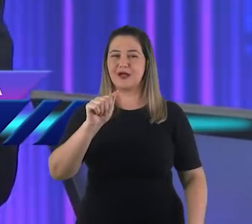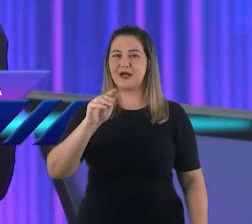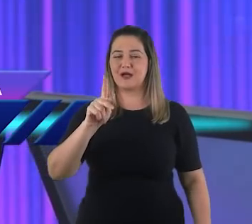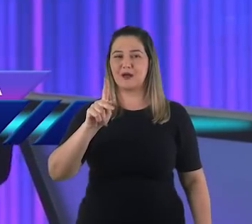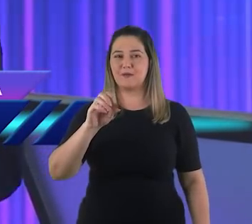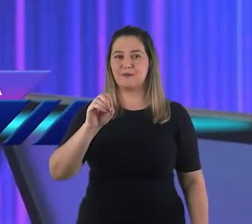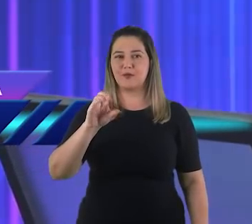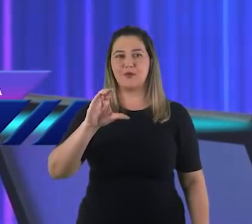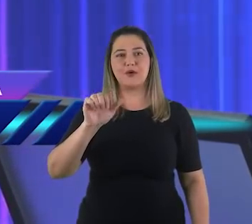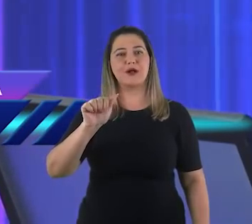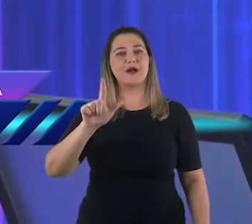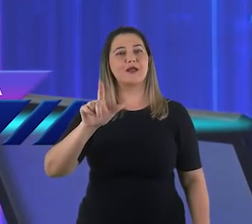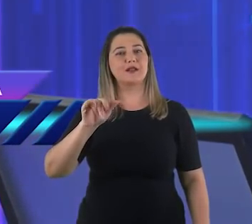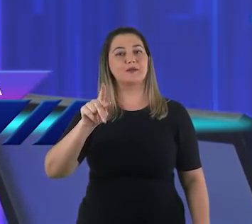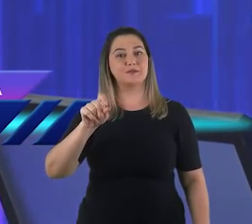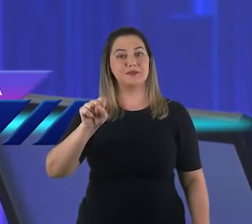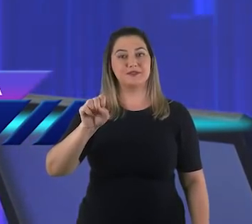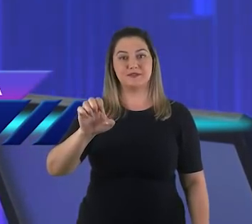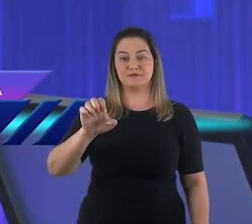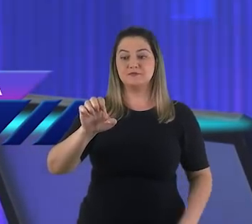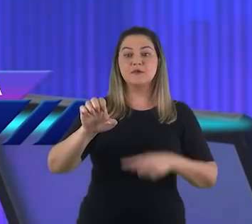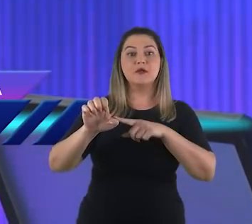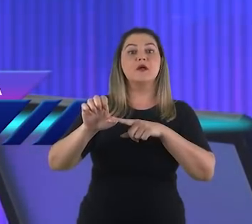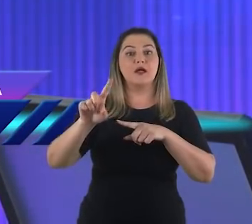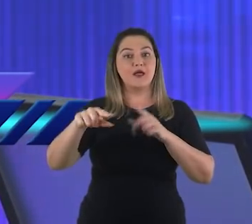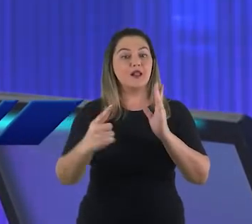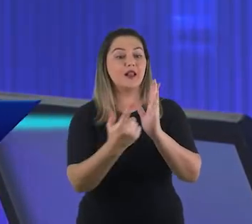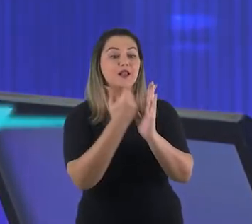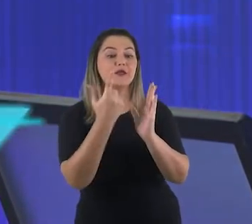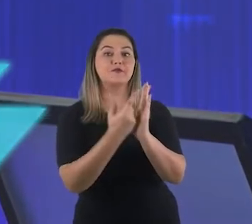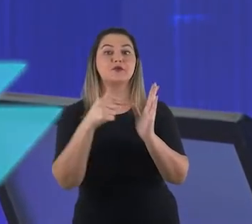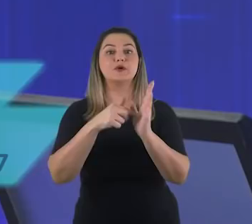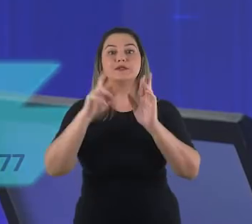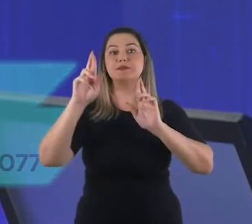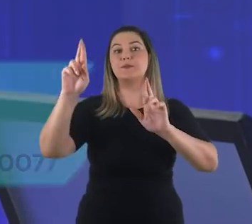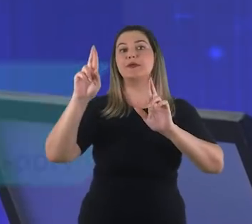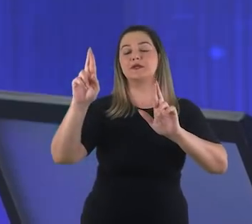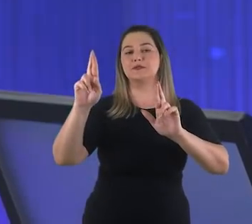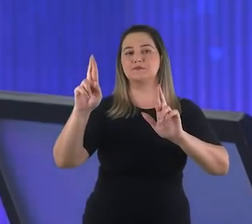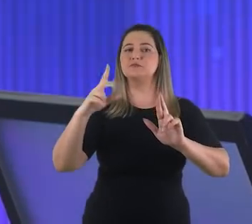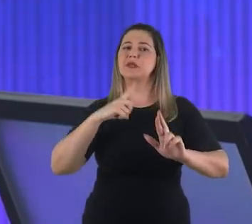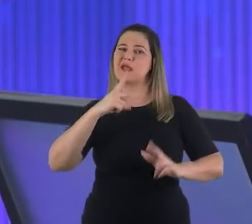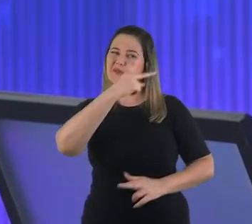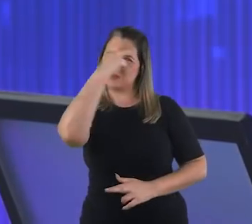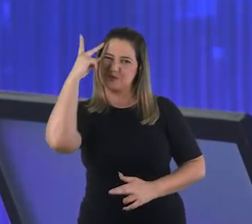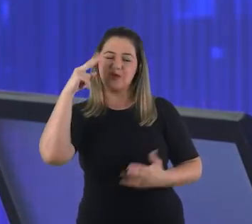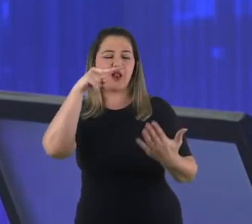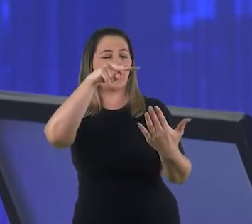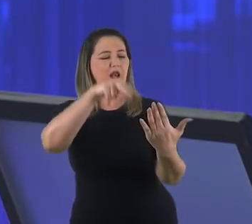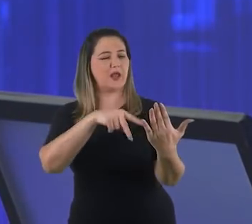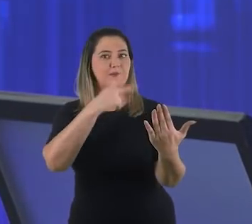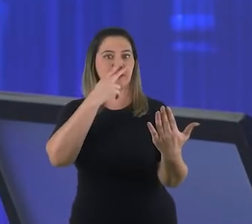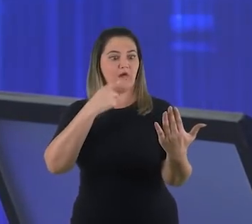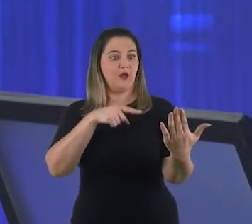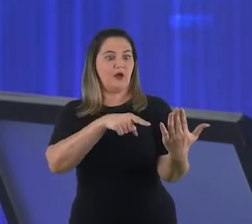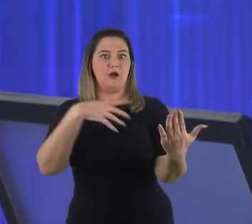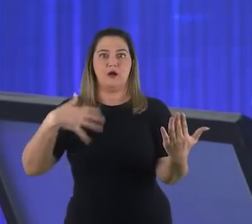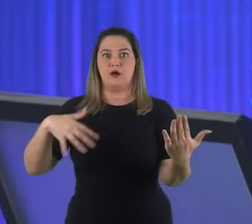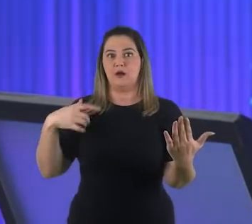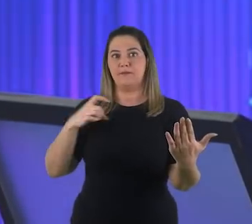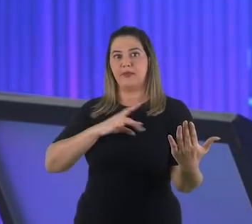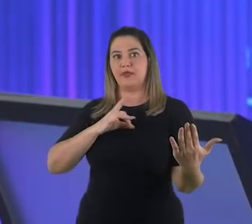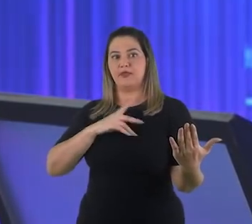Um livro de esperança. Há muitas pessoas que olham para o Apocalipse com preocupação. Mas será que precisamos nos